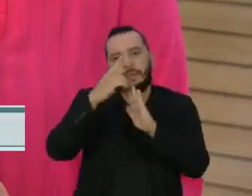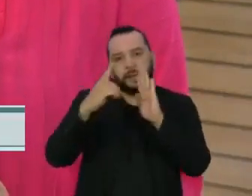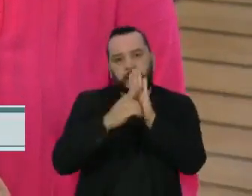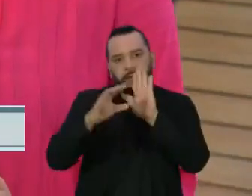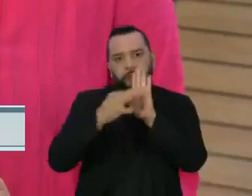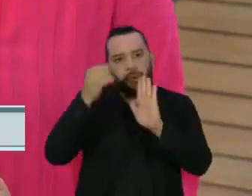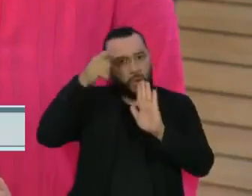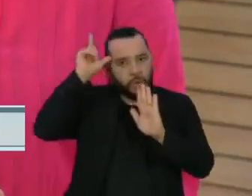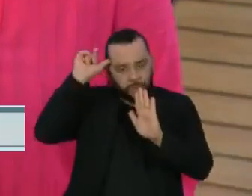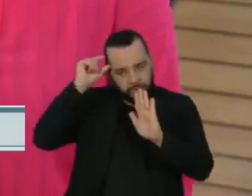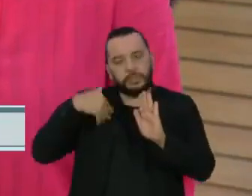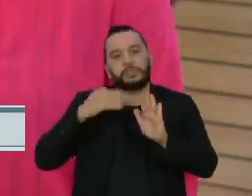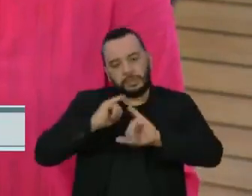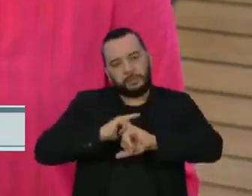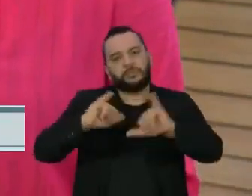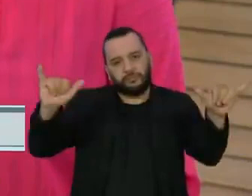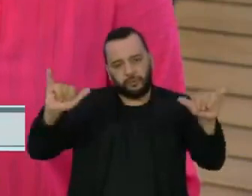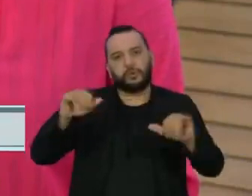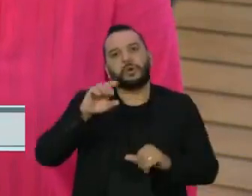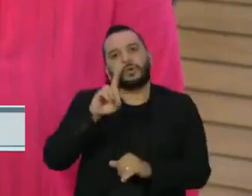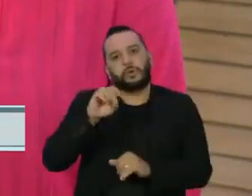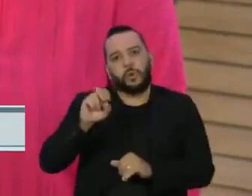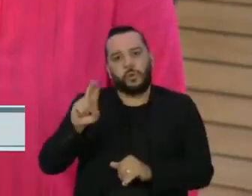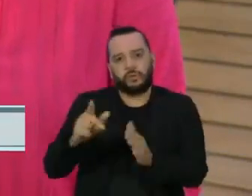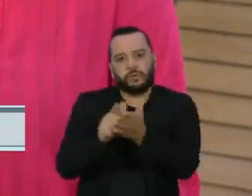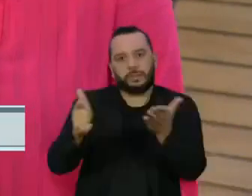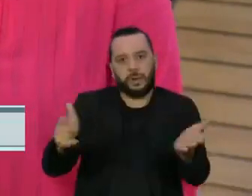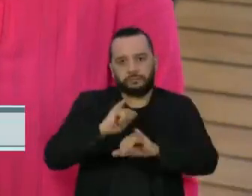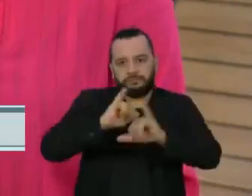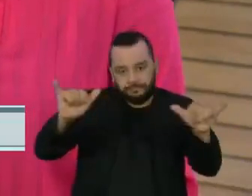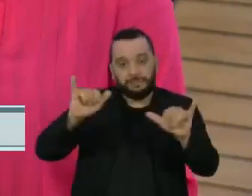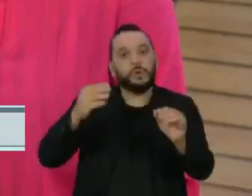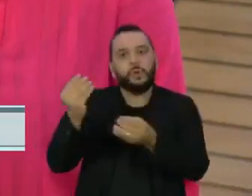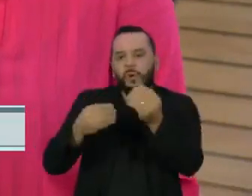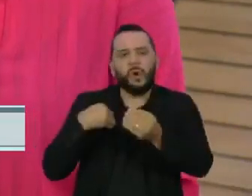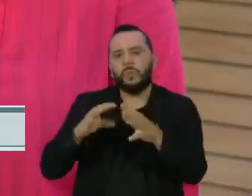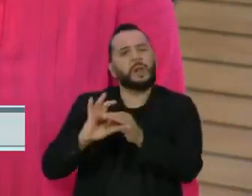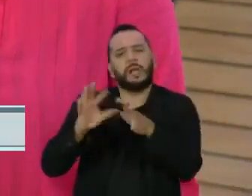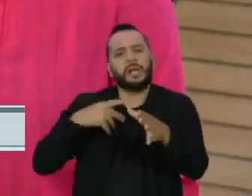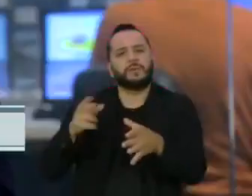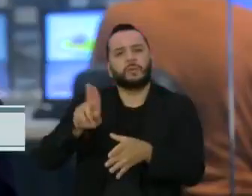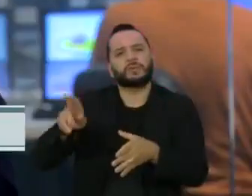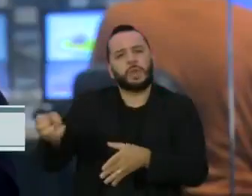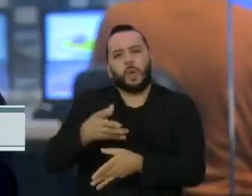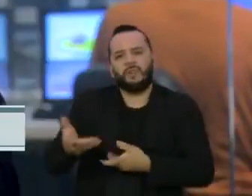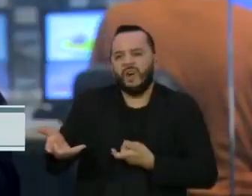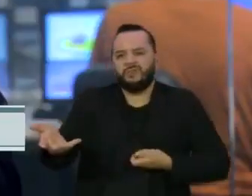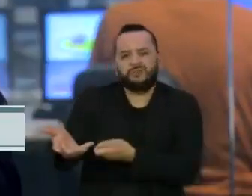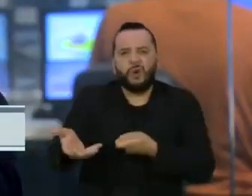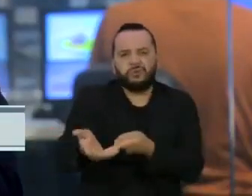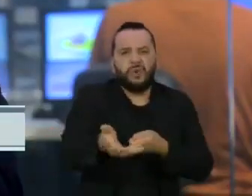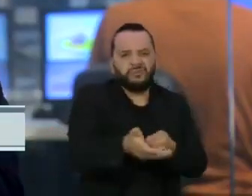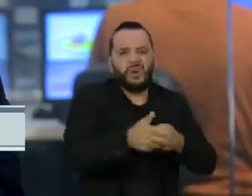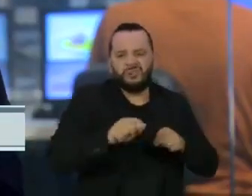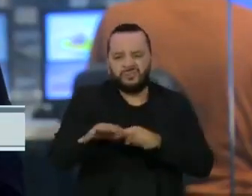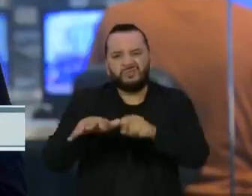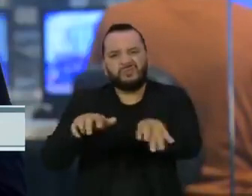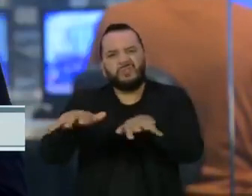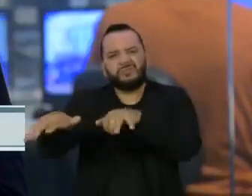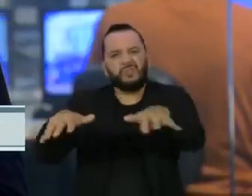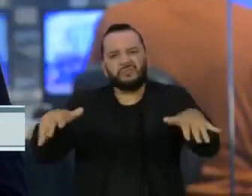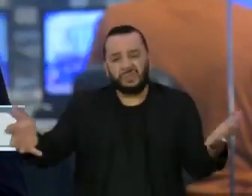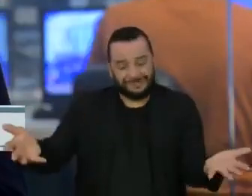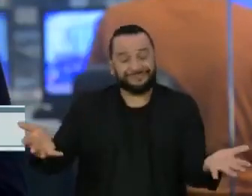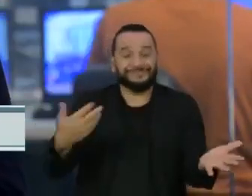Oficial. A nova norma facilita o processo de registro de novos agrotóxicos. O governo alega que o decreto